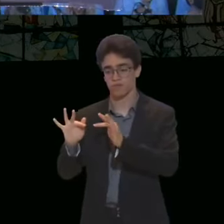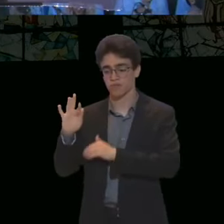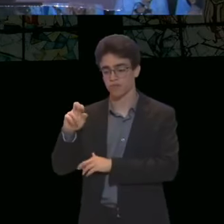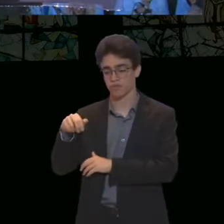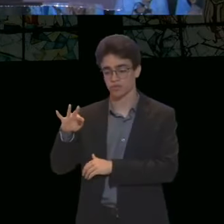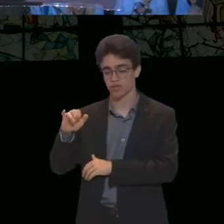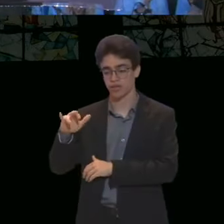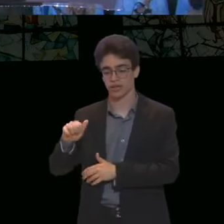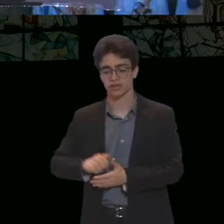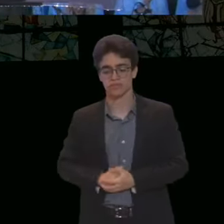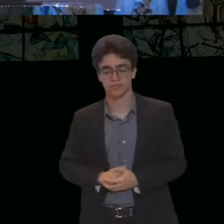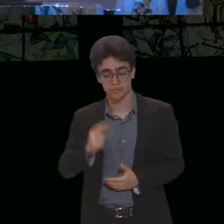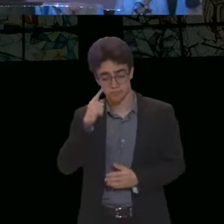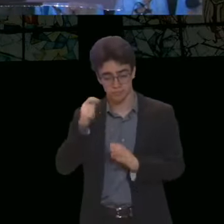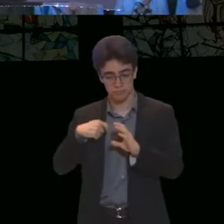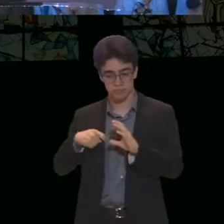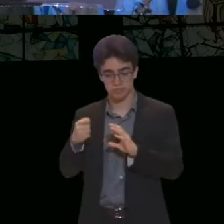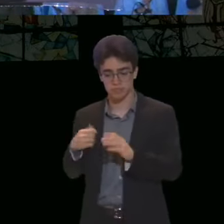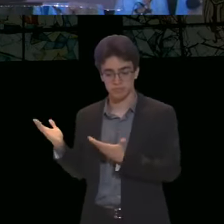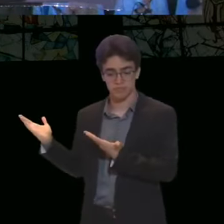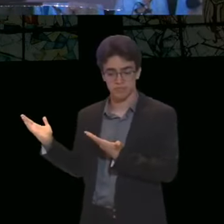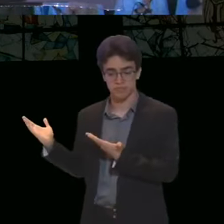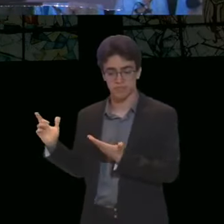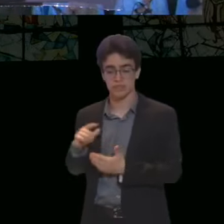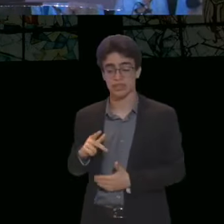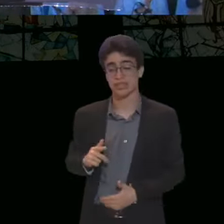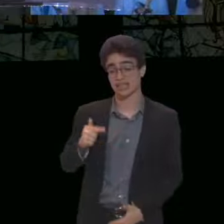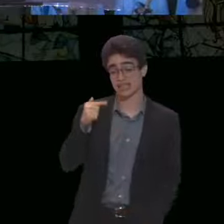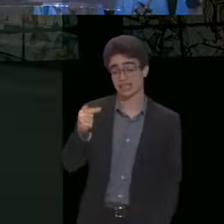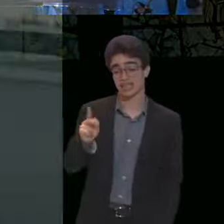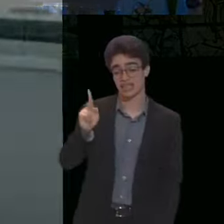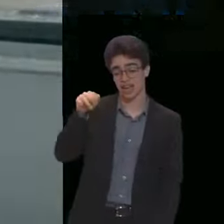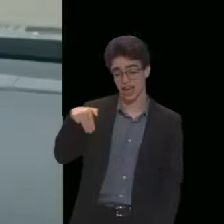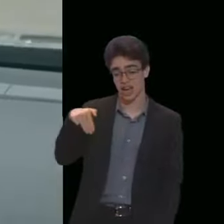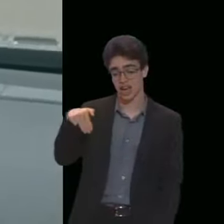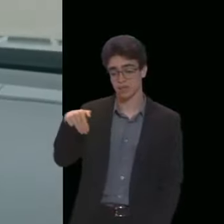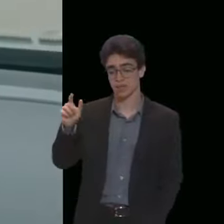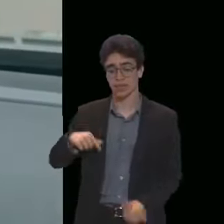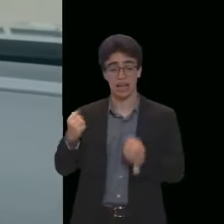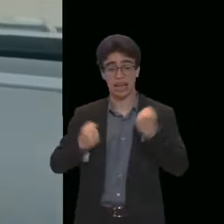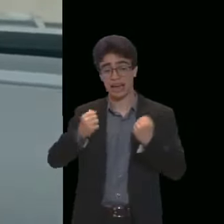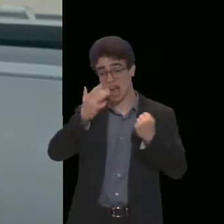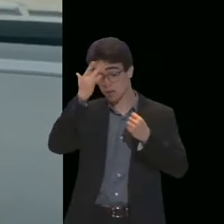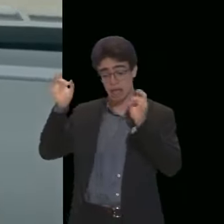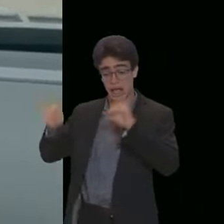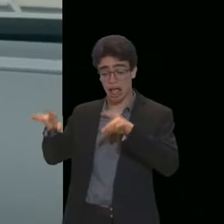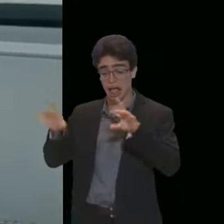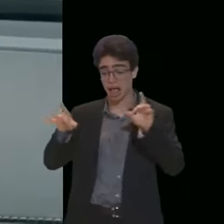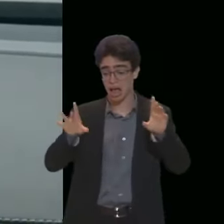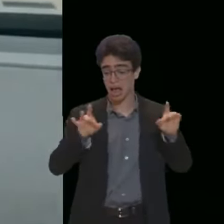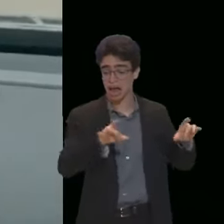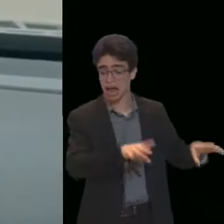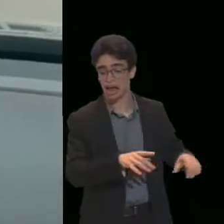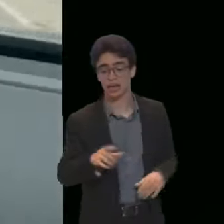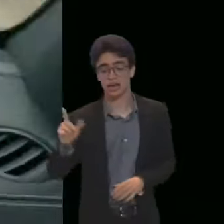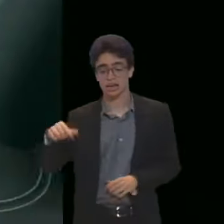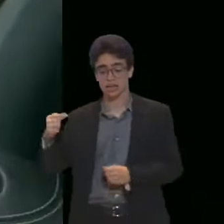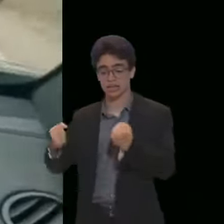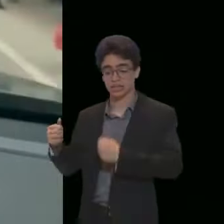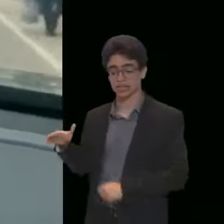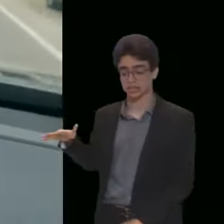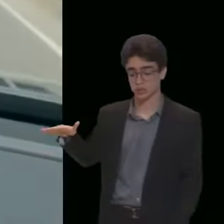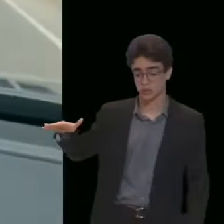ver. Isso aí são 7 quilômetros de carros abandonados. Isso é uma das 15. Isso aí em